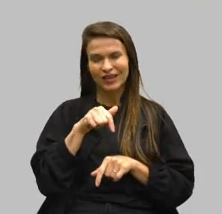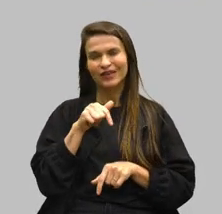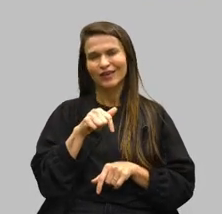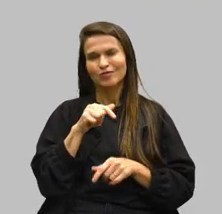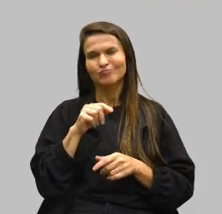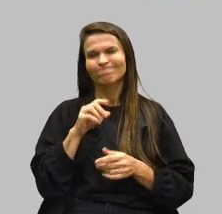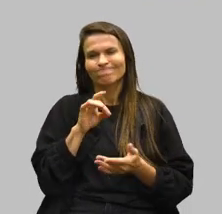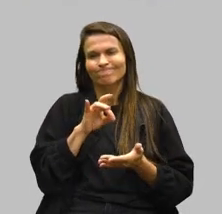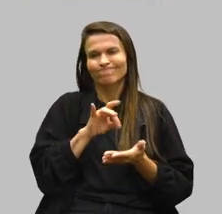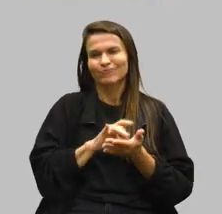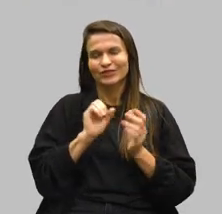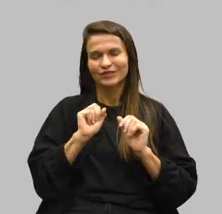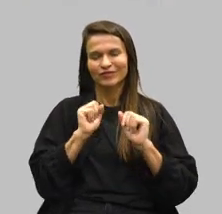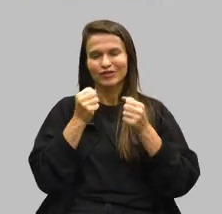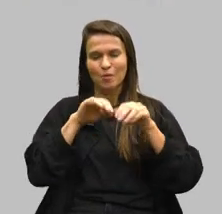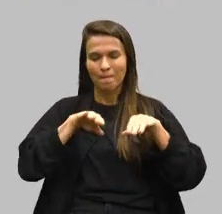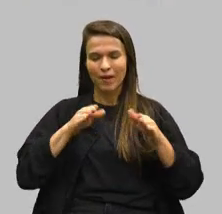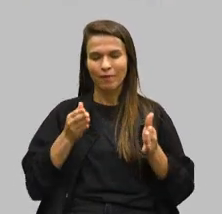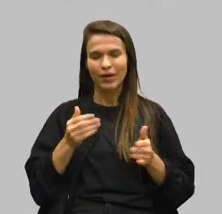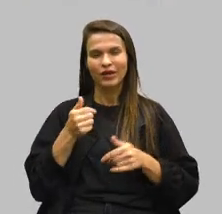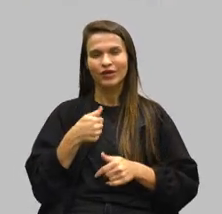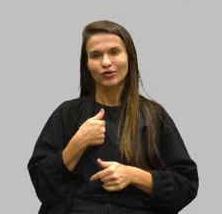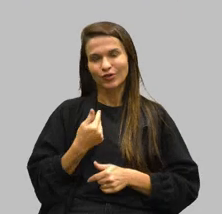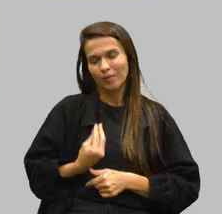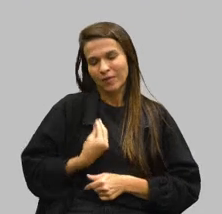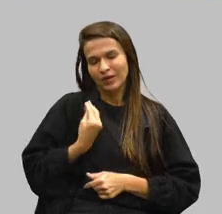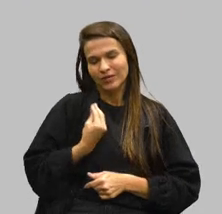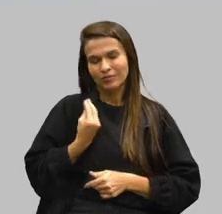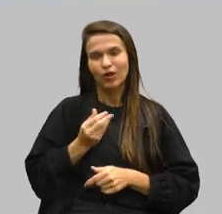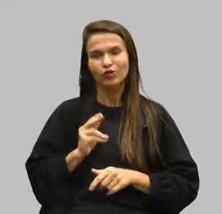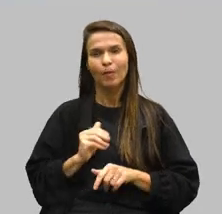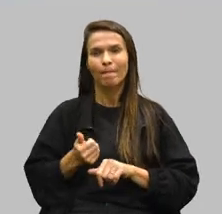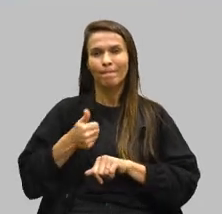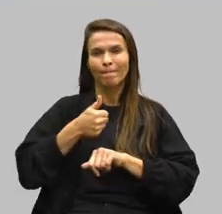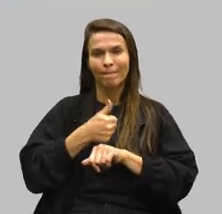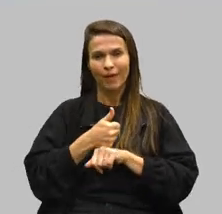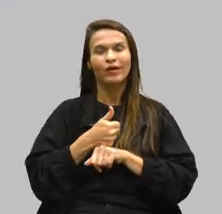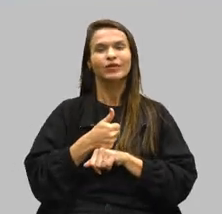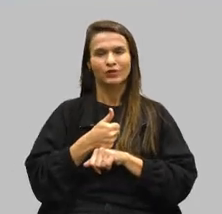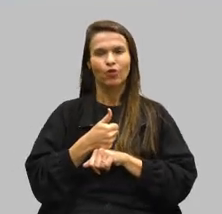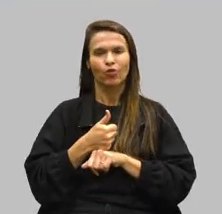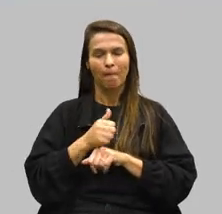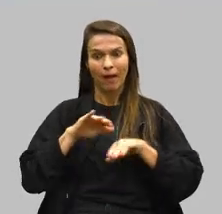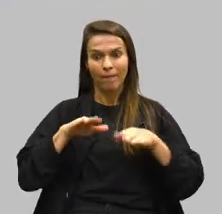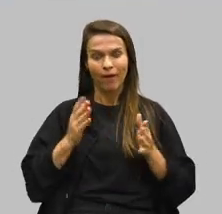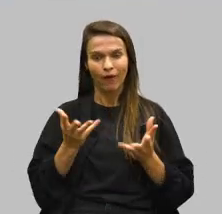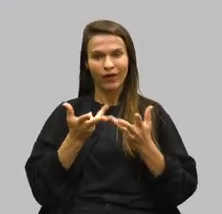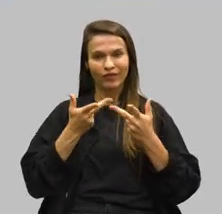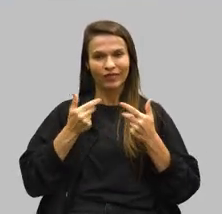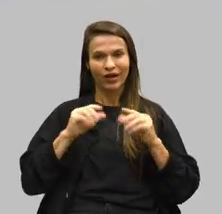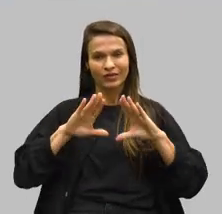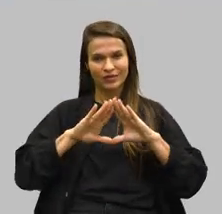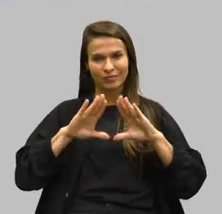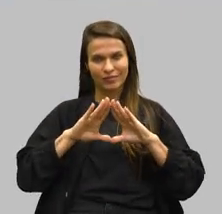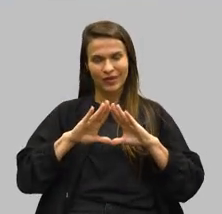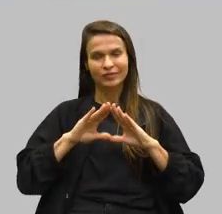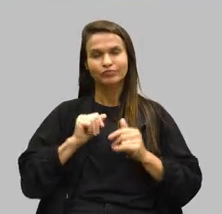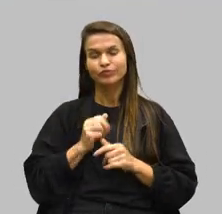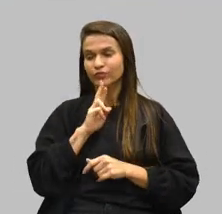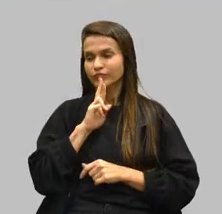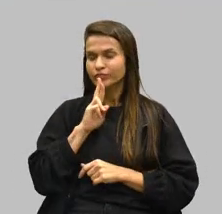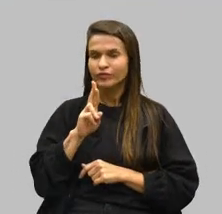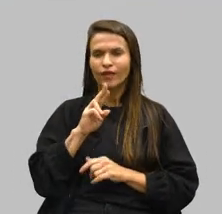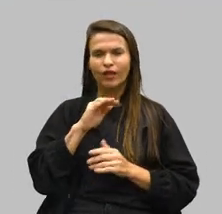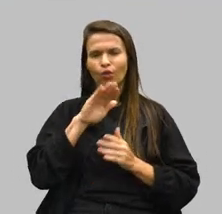defesa uma banca e eu estou aqui perante uma banca muito qualificada na Assembleia Legislativa para responder e deputado Enes